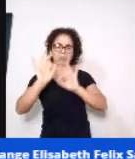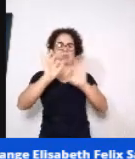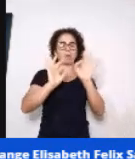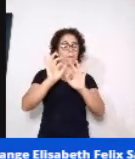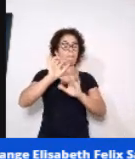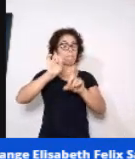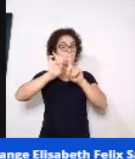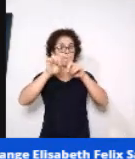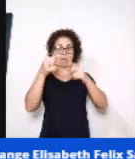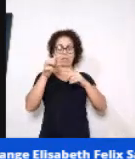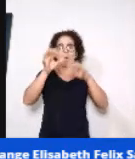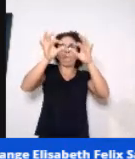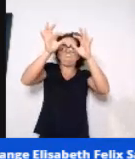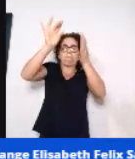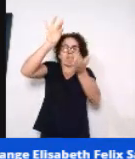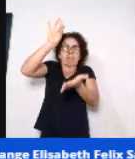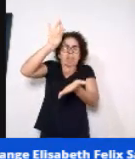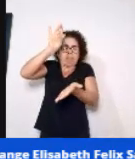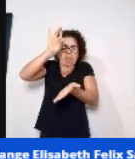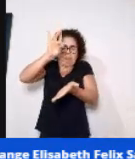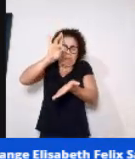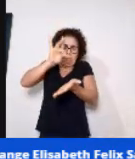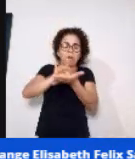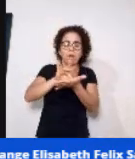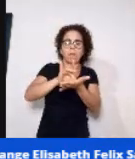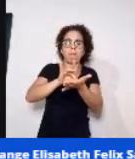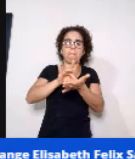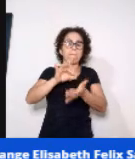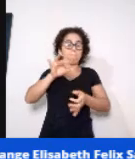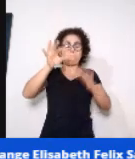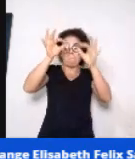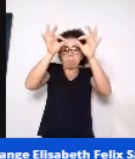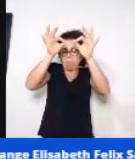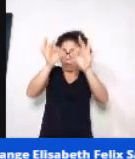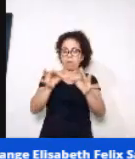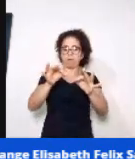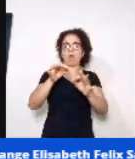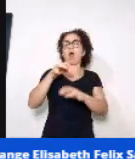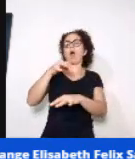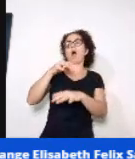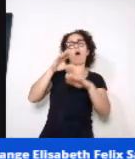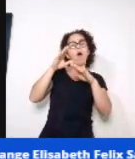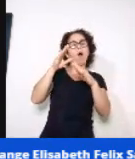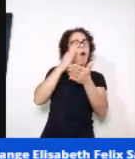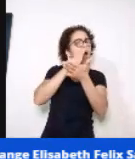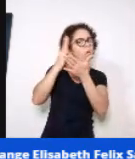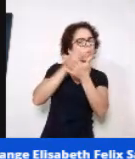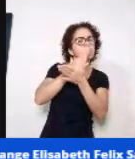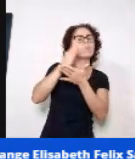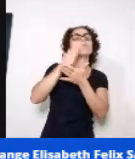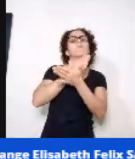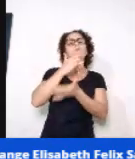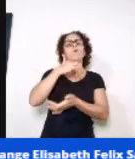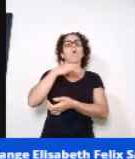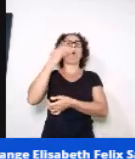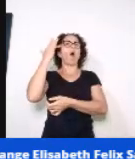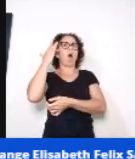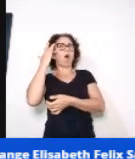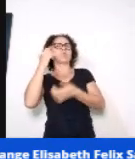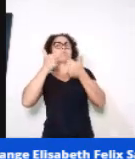perfeccionista. Em algumas coisas eu acho, mas eu acho que também não é Eu penso, aliás, que não é algo